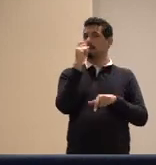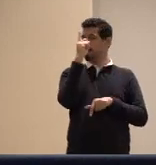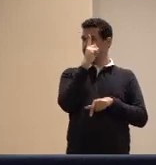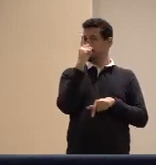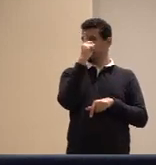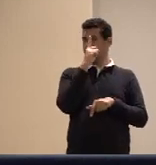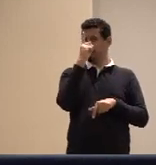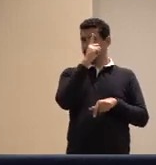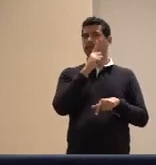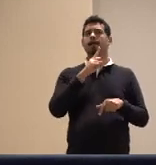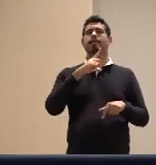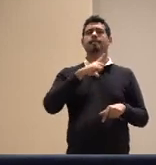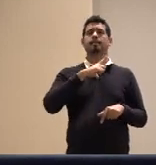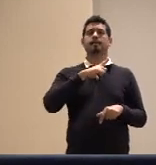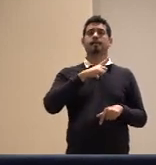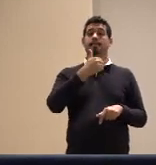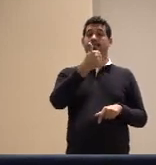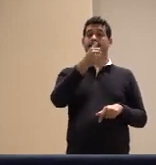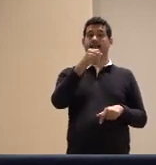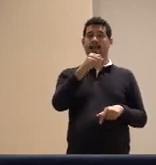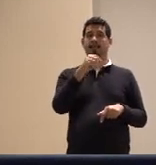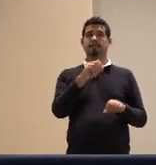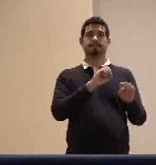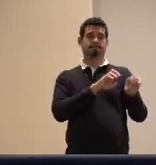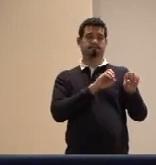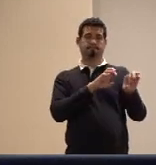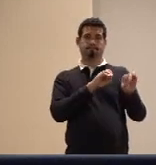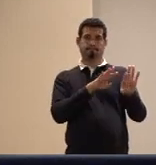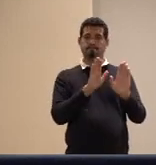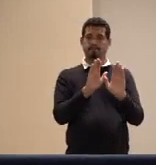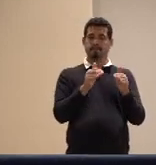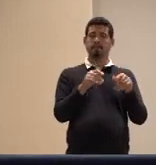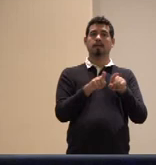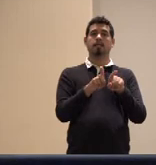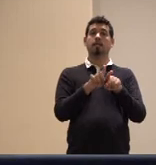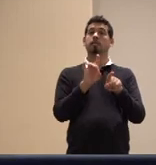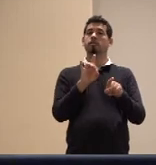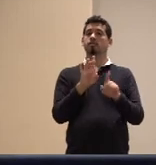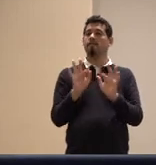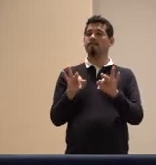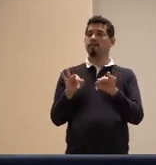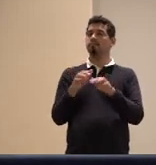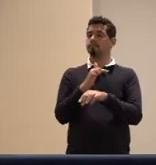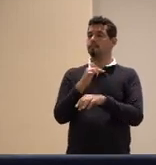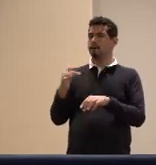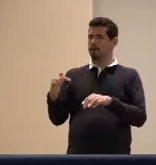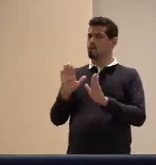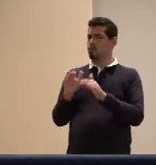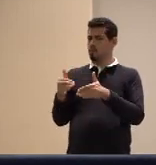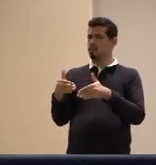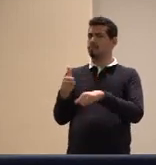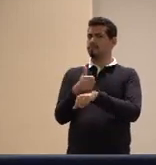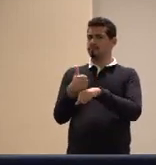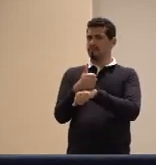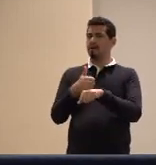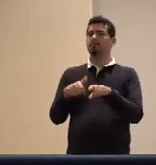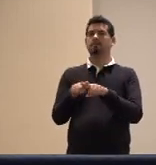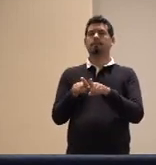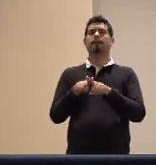tem 10 educadoras, a gente também tem uma equipe própria só para o final de semana. Aí